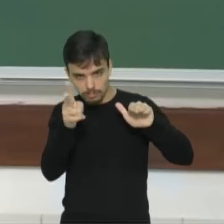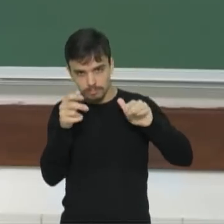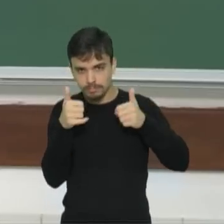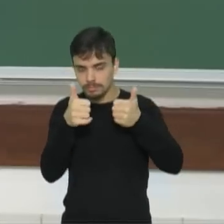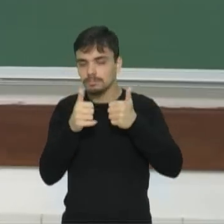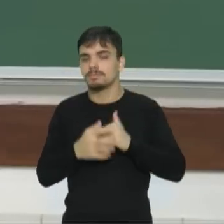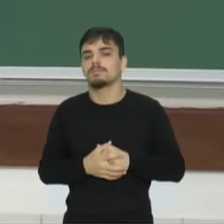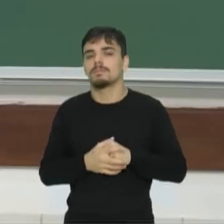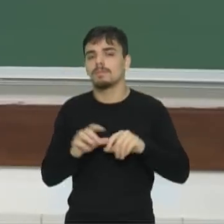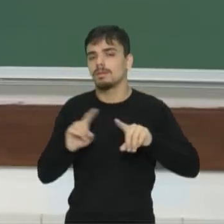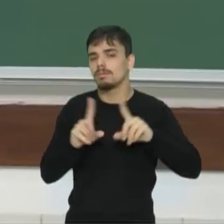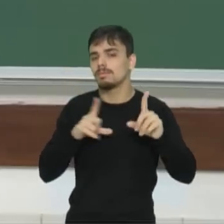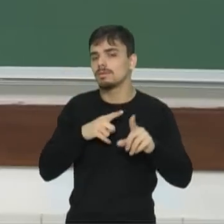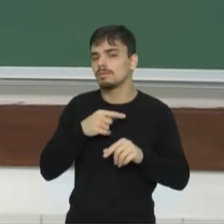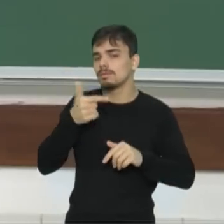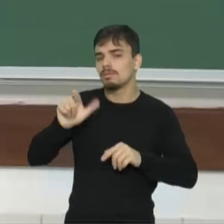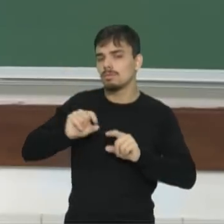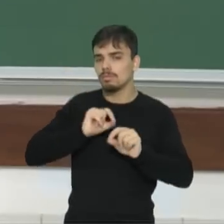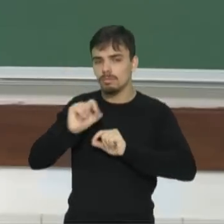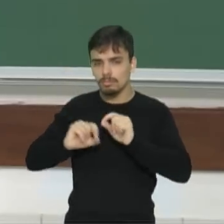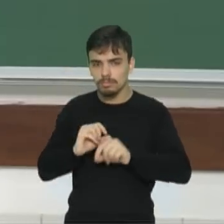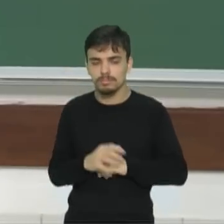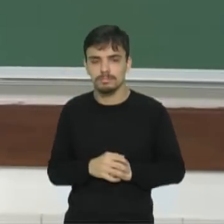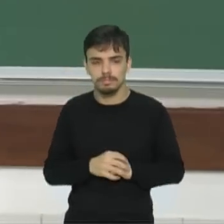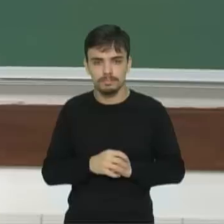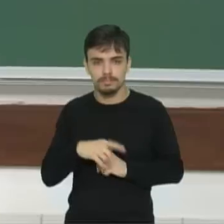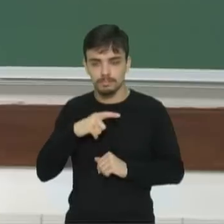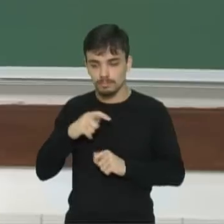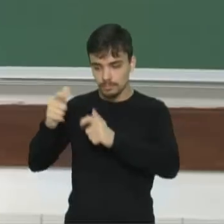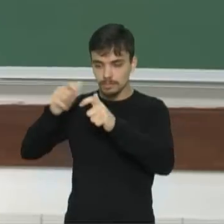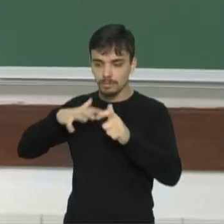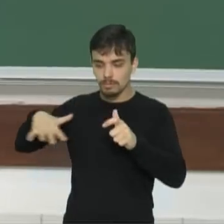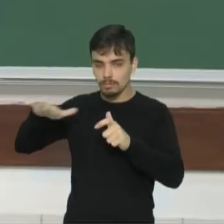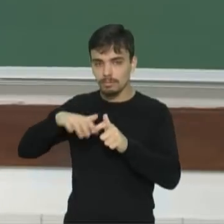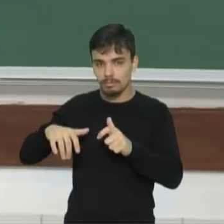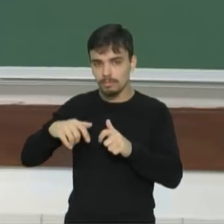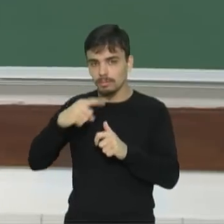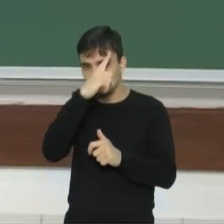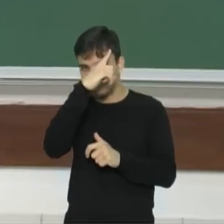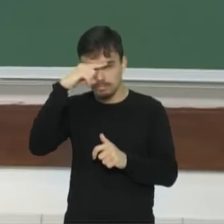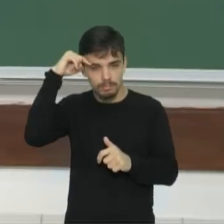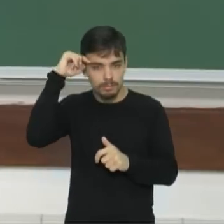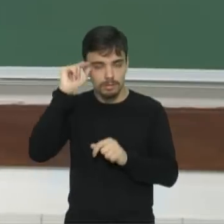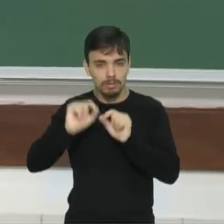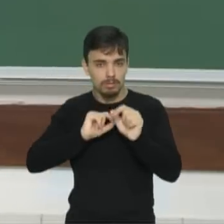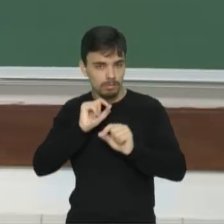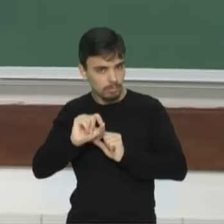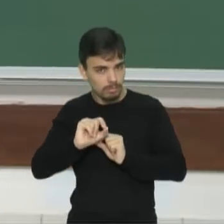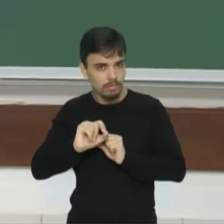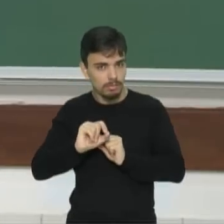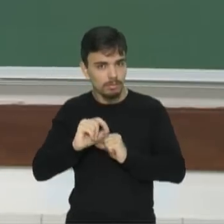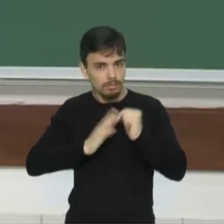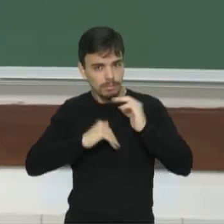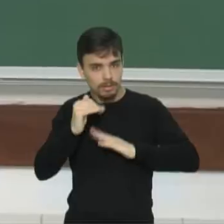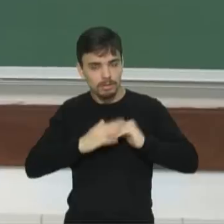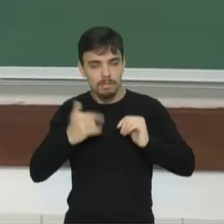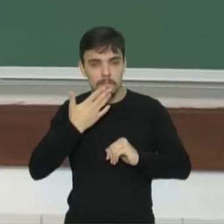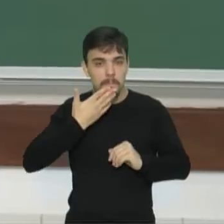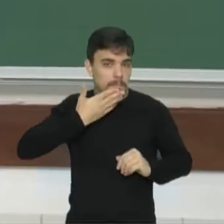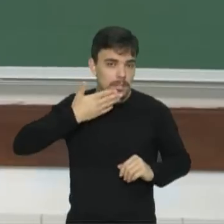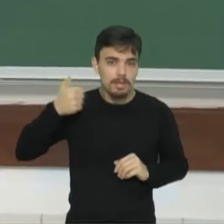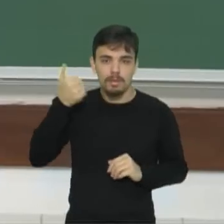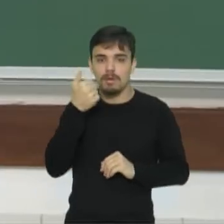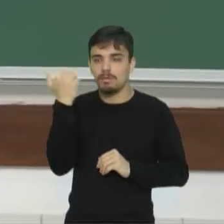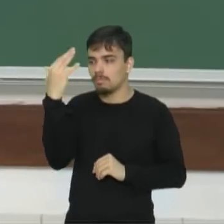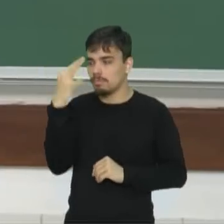Ótimo. Existe uma região da Índia onde tem os fabricantes dos melhores espelhos do mundo. Que esses